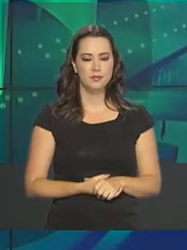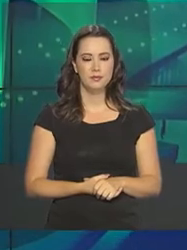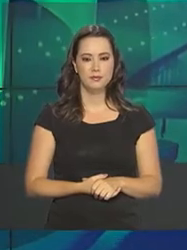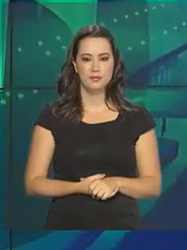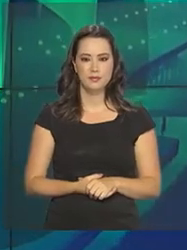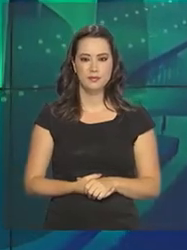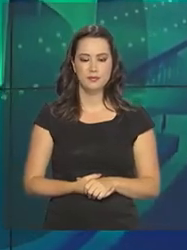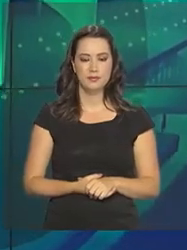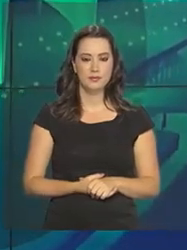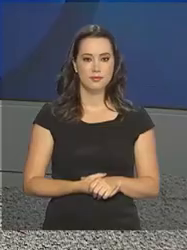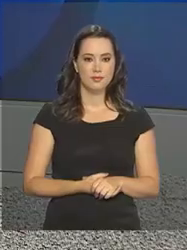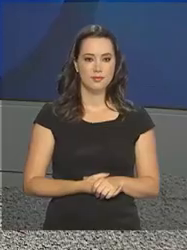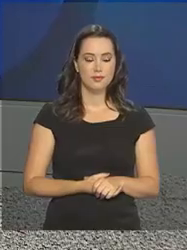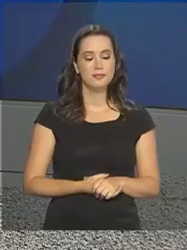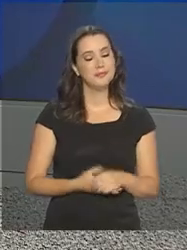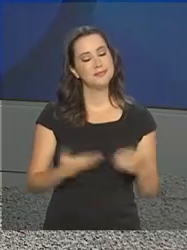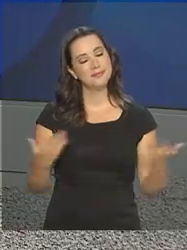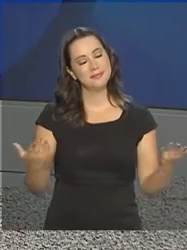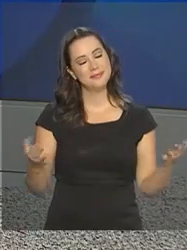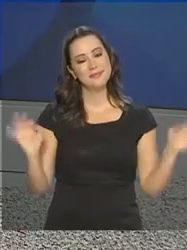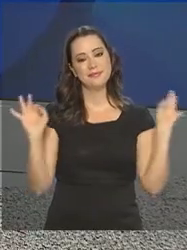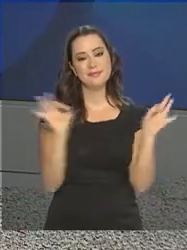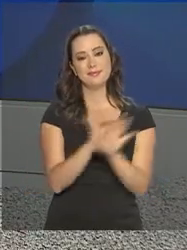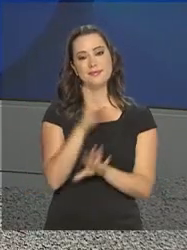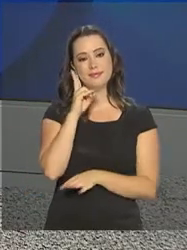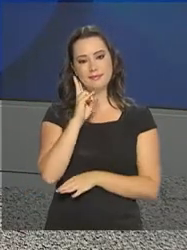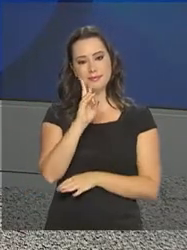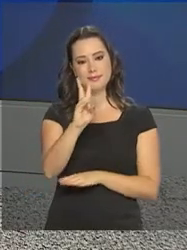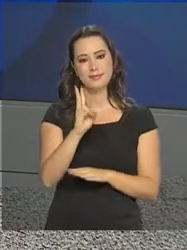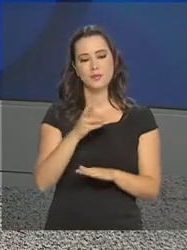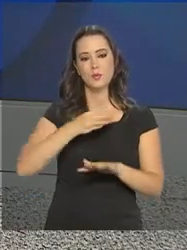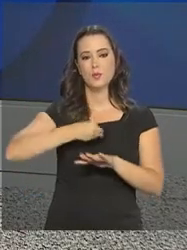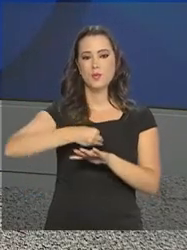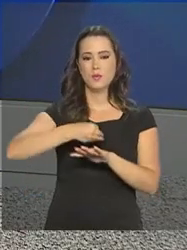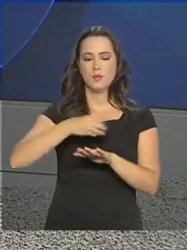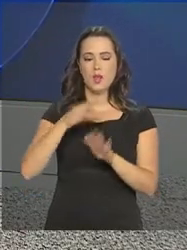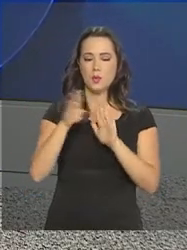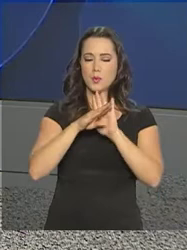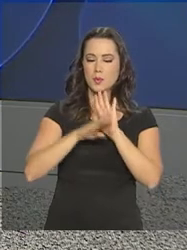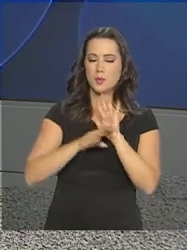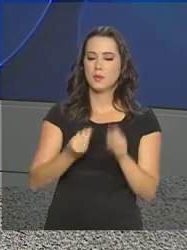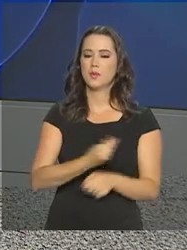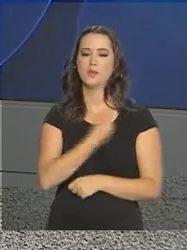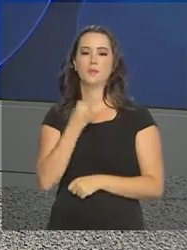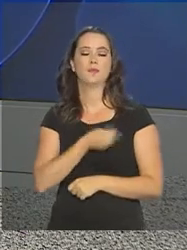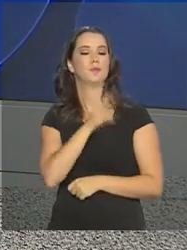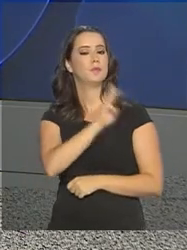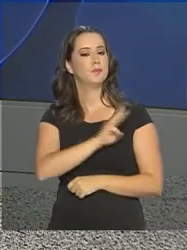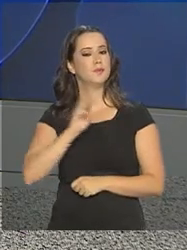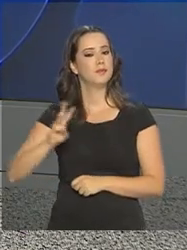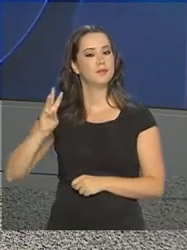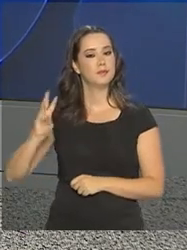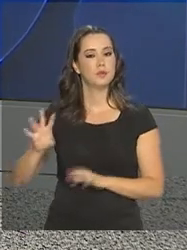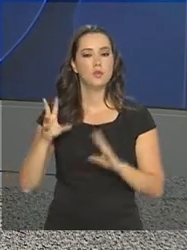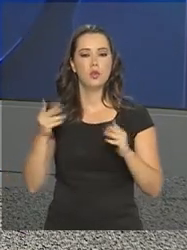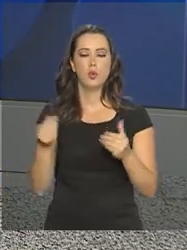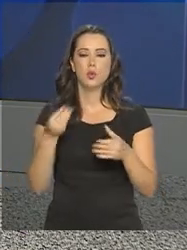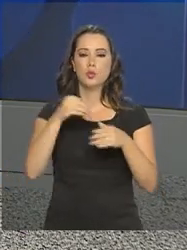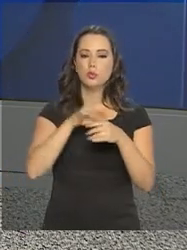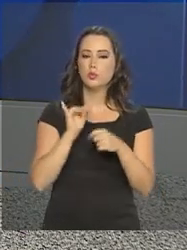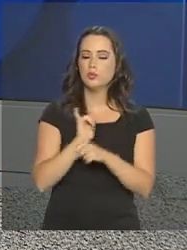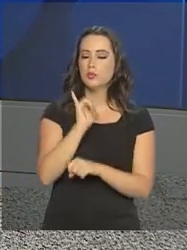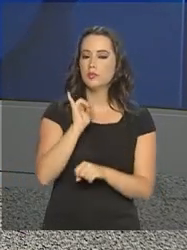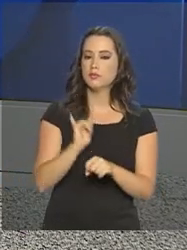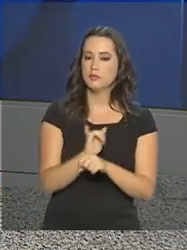87 nós ficamos por aqui você acompanha nossa programação ao vivo pelo site da npr todas as reportagens